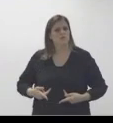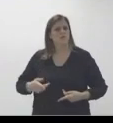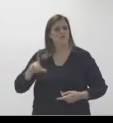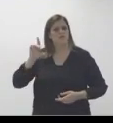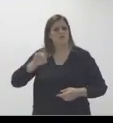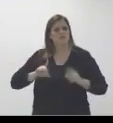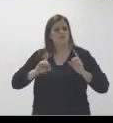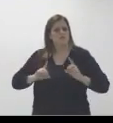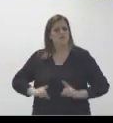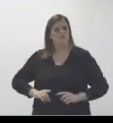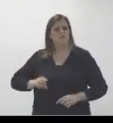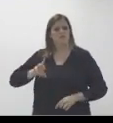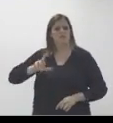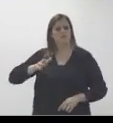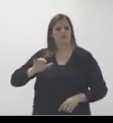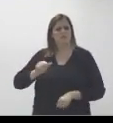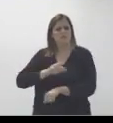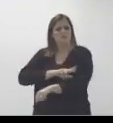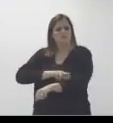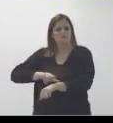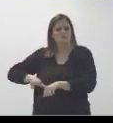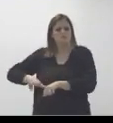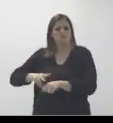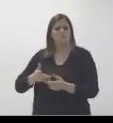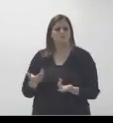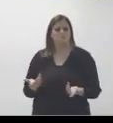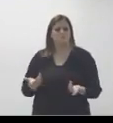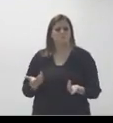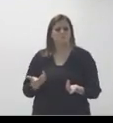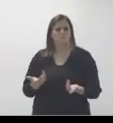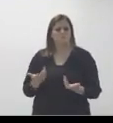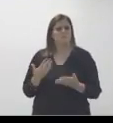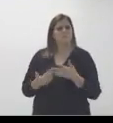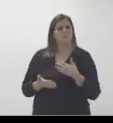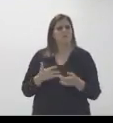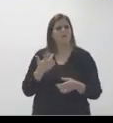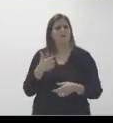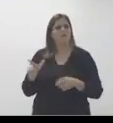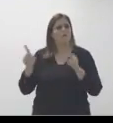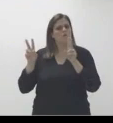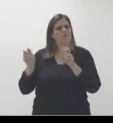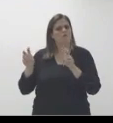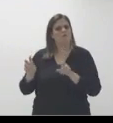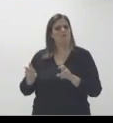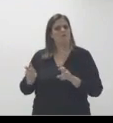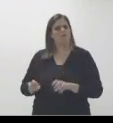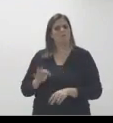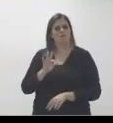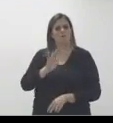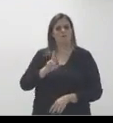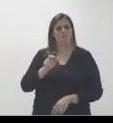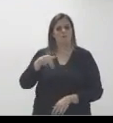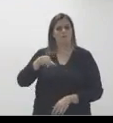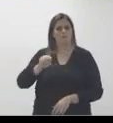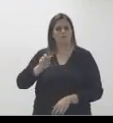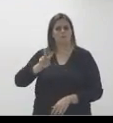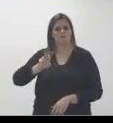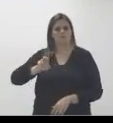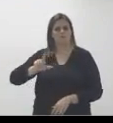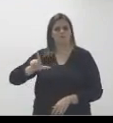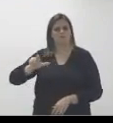aponta pra este ensino fazer parte da transversalidade das formações em saúde essas